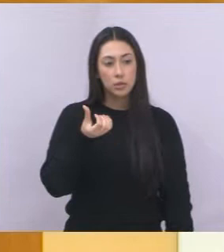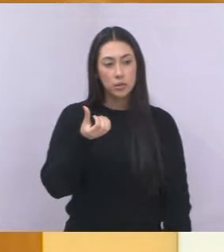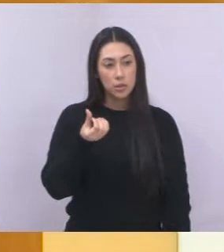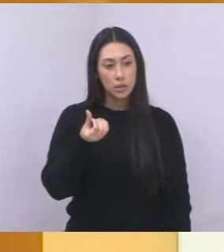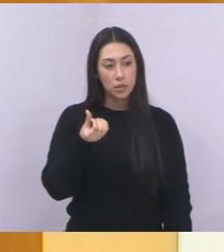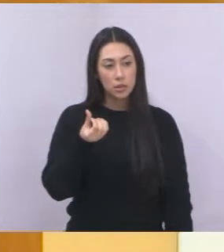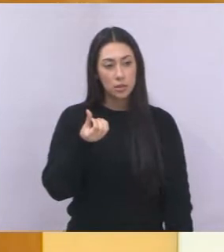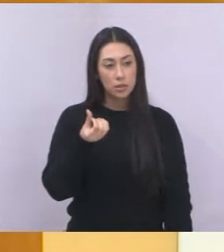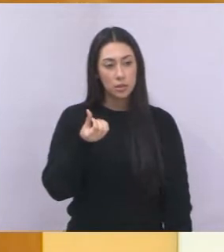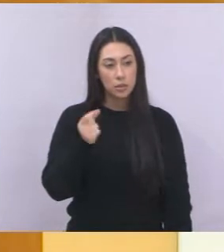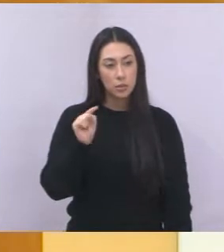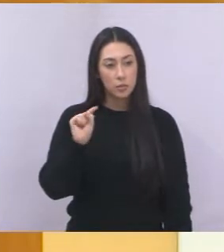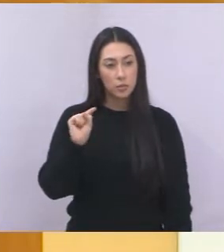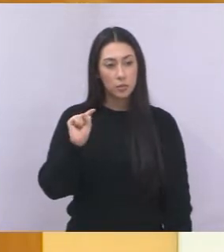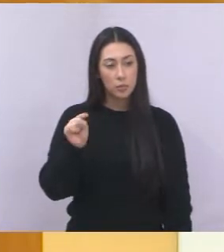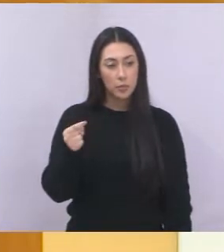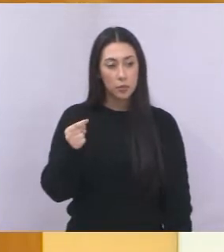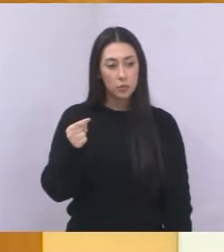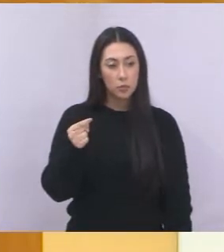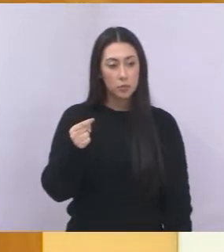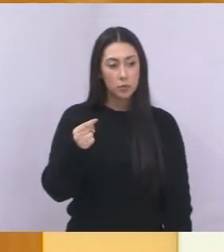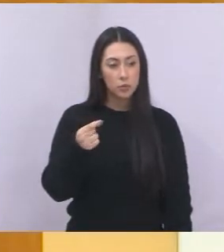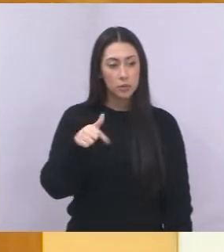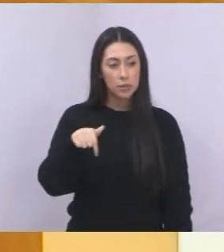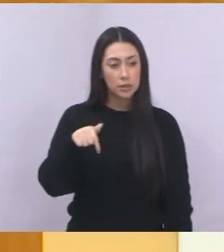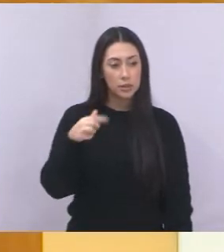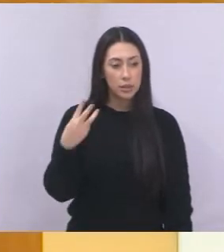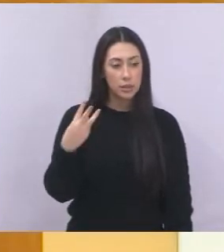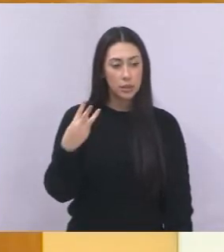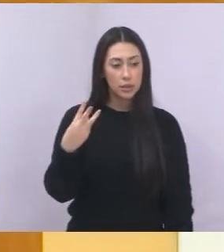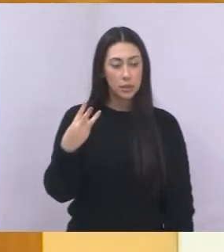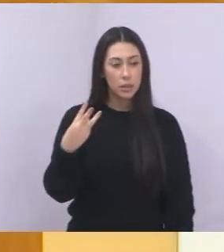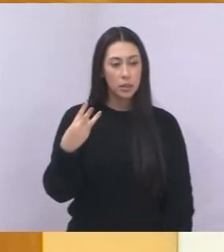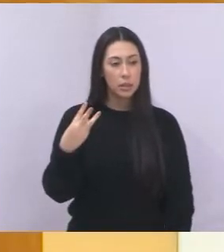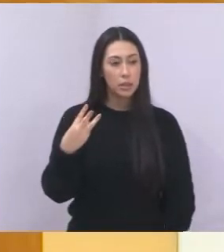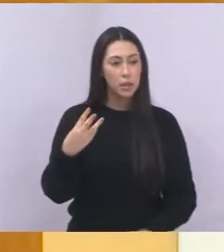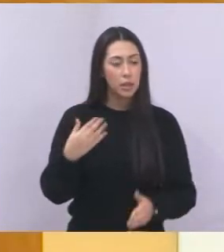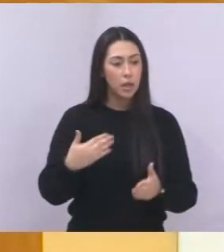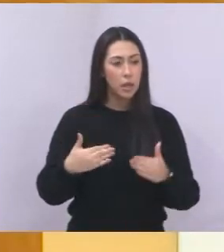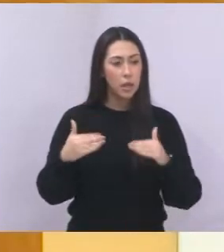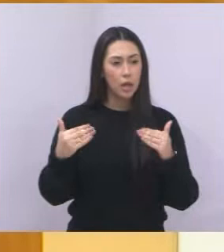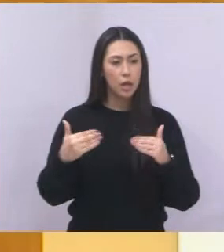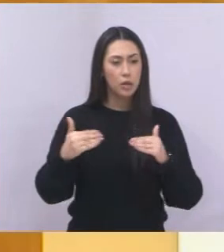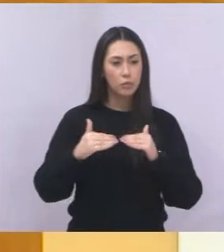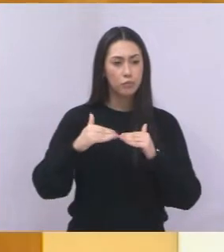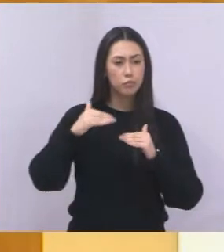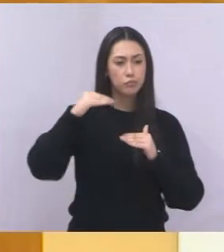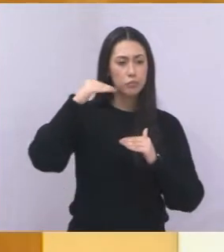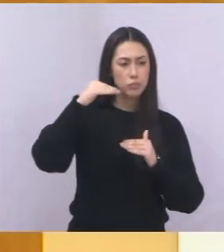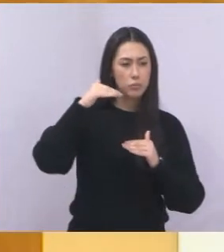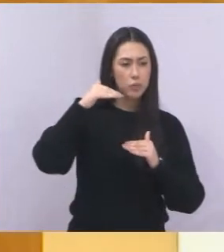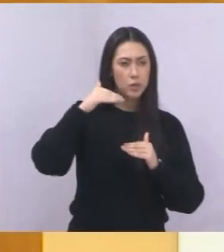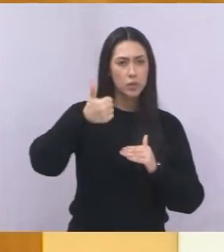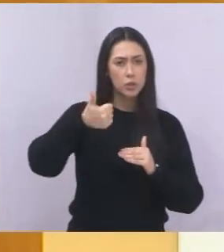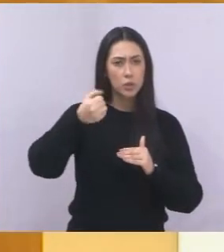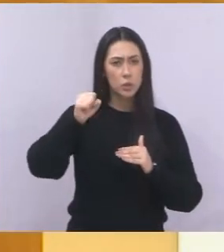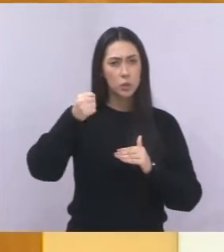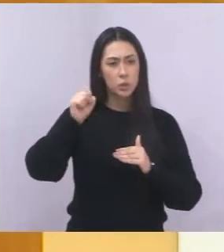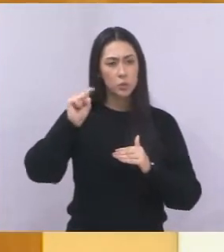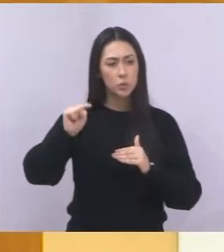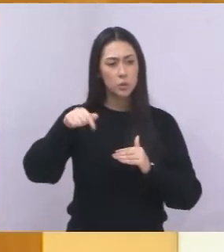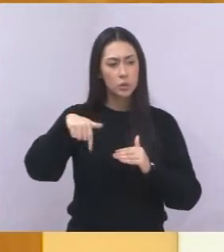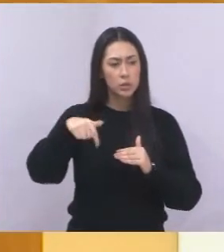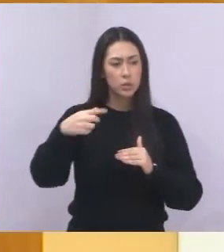16,70 dezenas, sendo elevado a 3,52 pontos percentuais quando incidente sobre